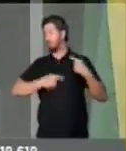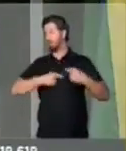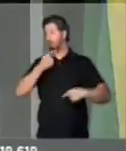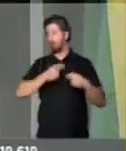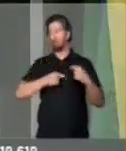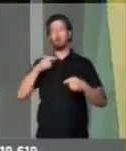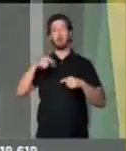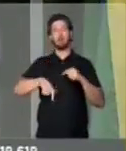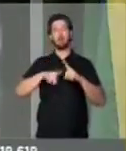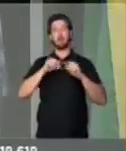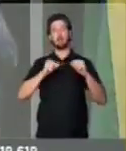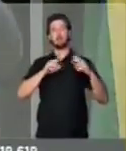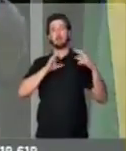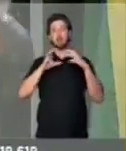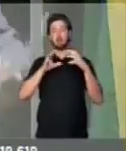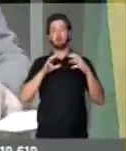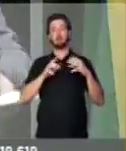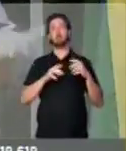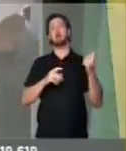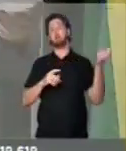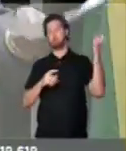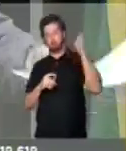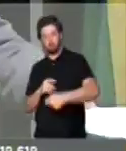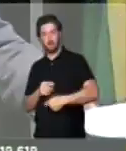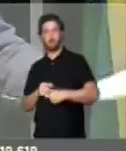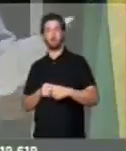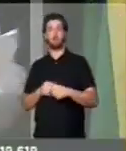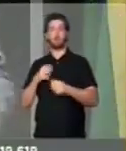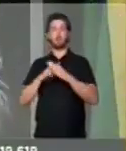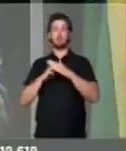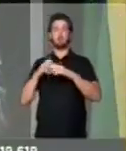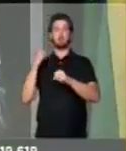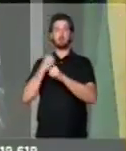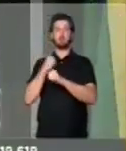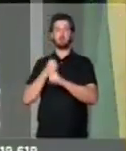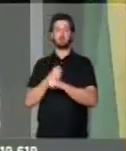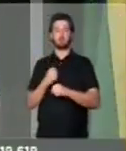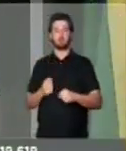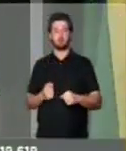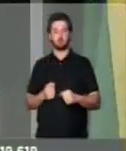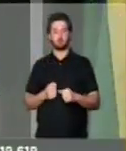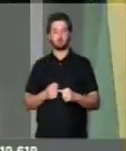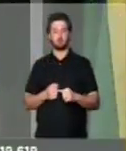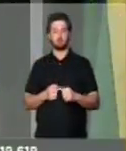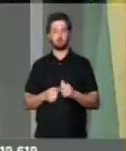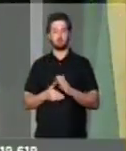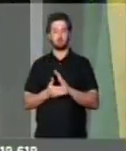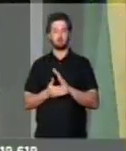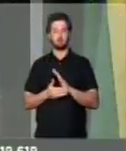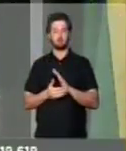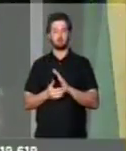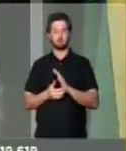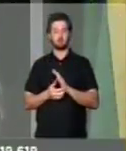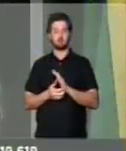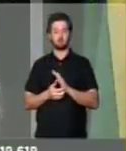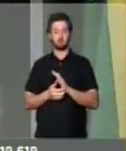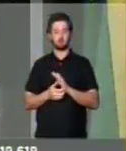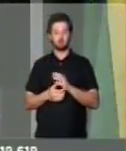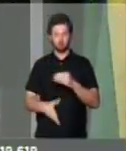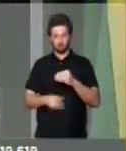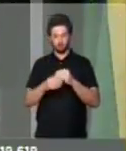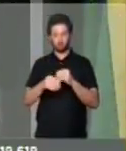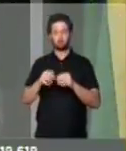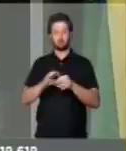vindas aqui em Brasília, conversando, pagaram os construtores. E hoje, deputado Fraga,